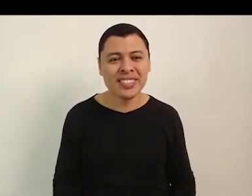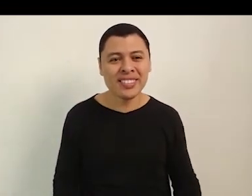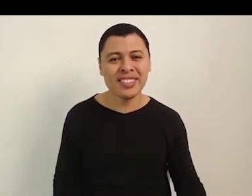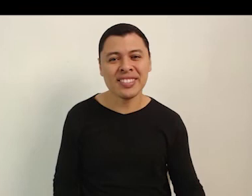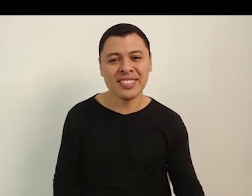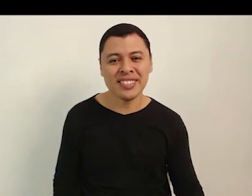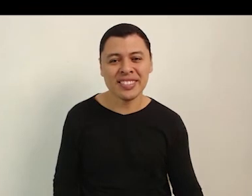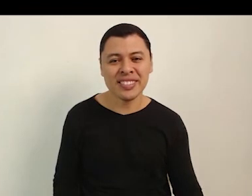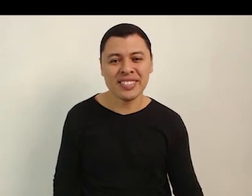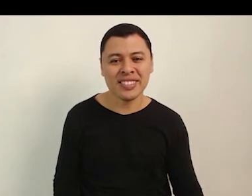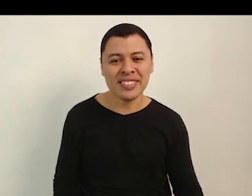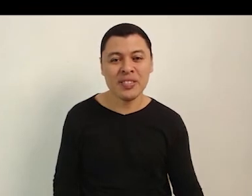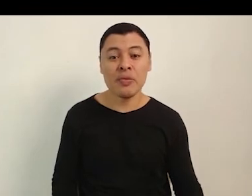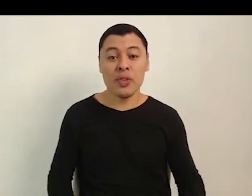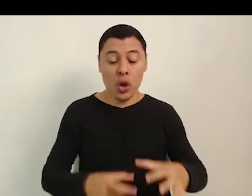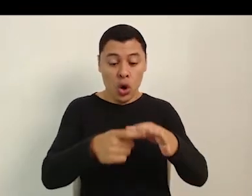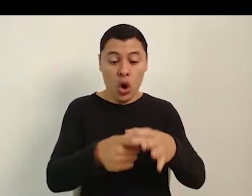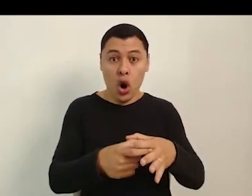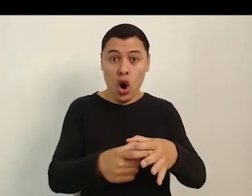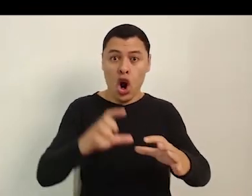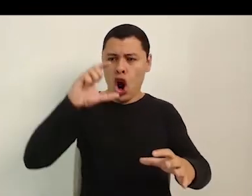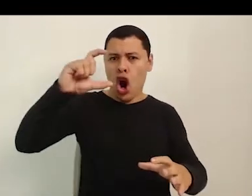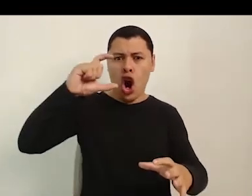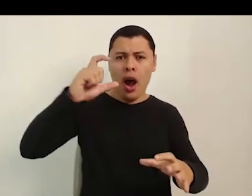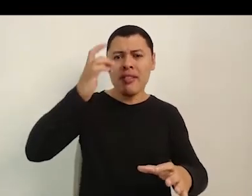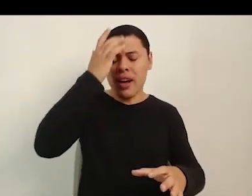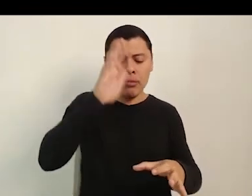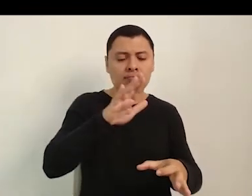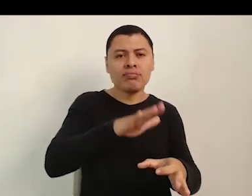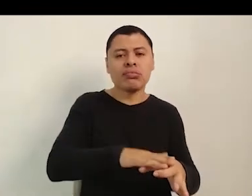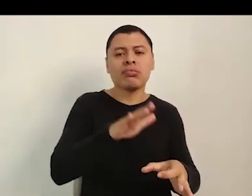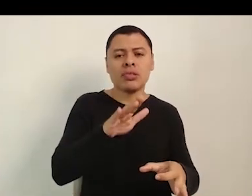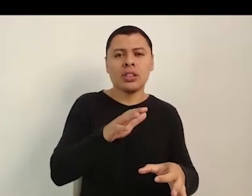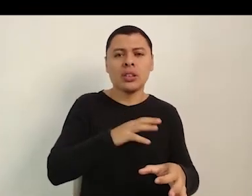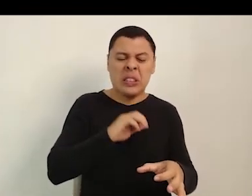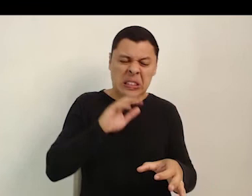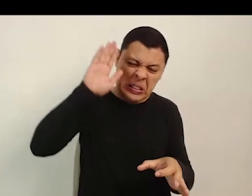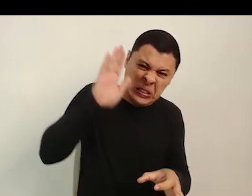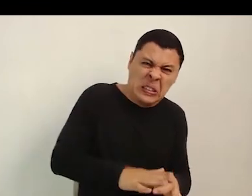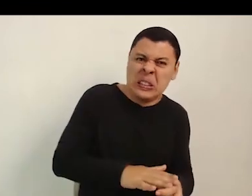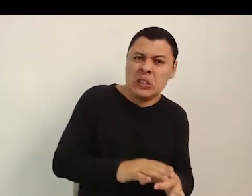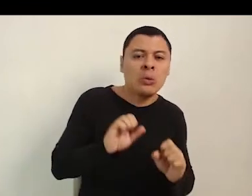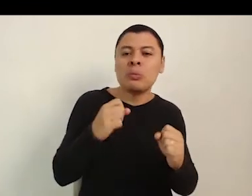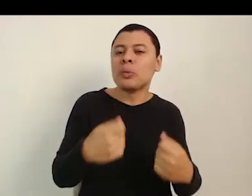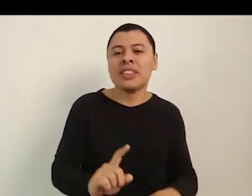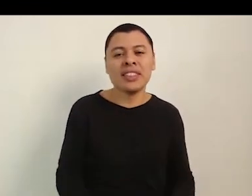Como os botões são grandões, é muito fácil encostar neles. Nem precisa de força.